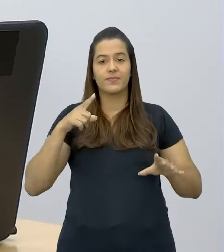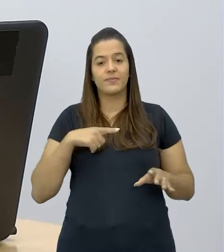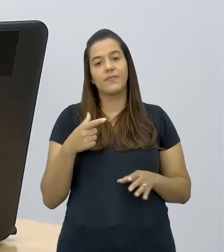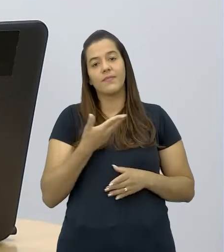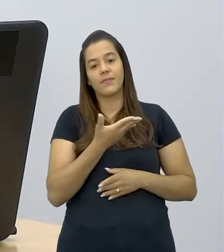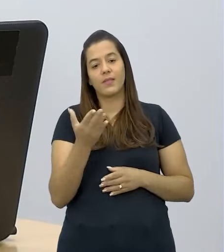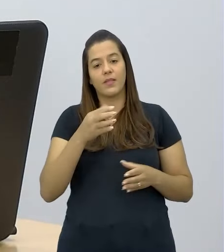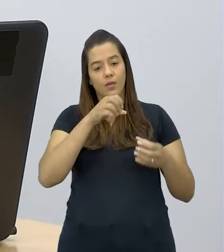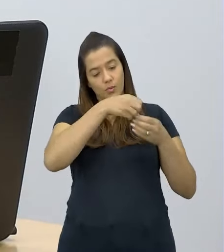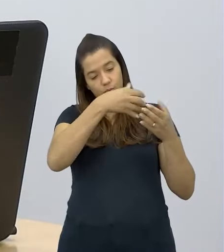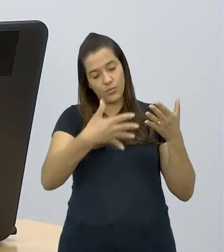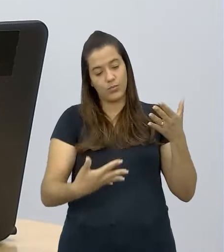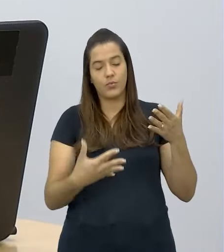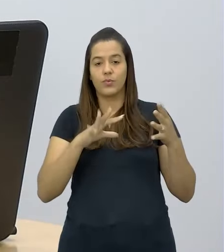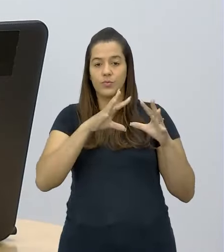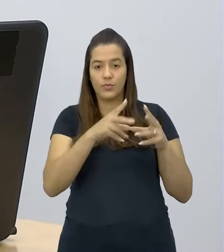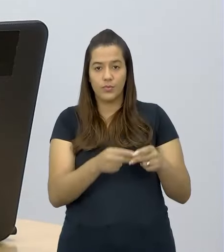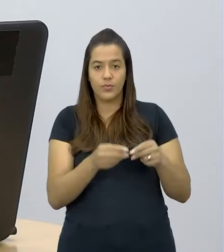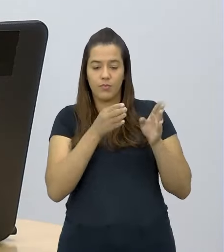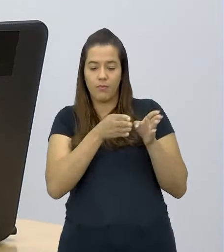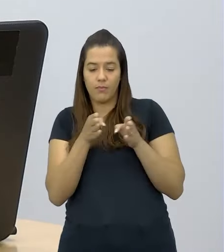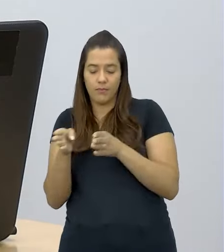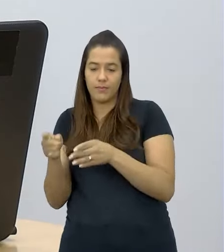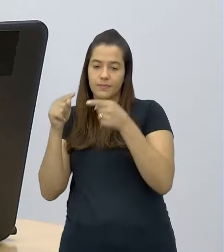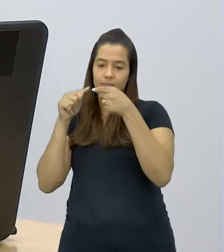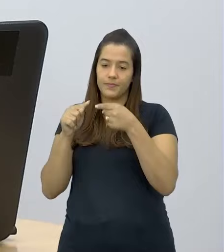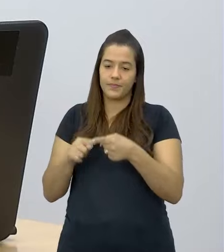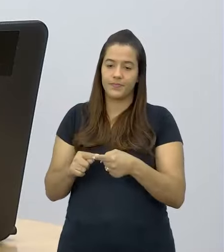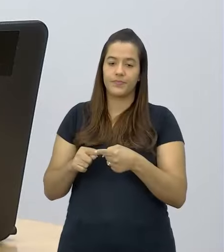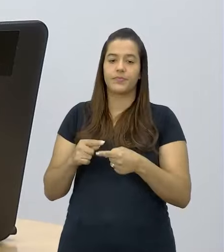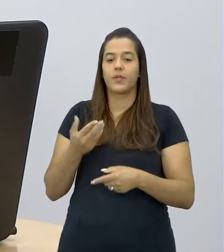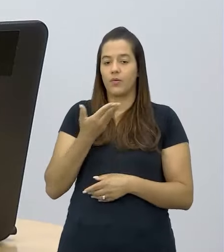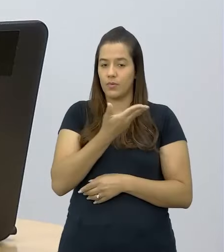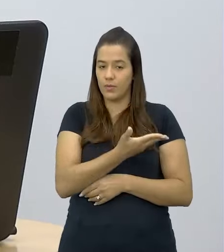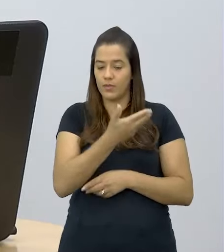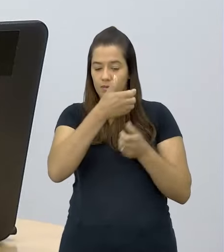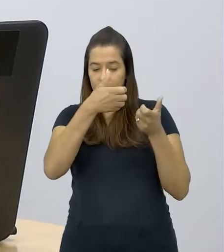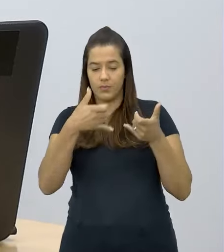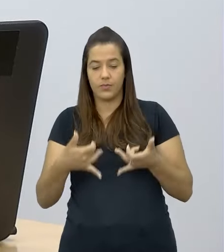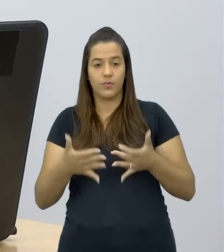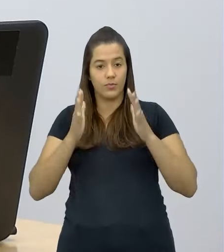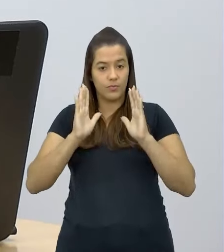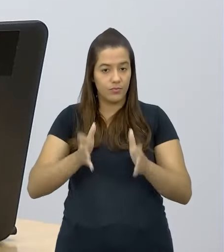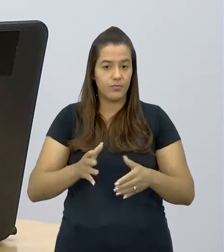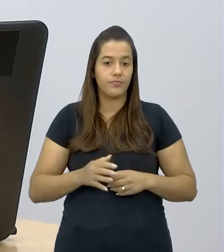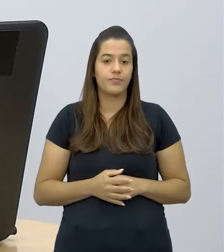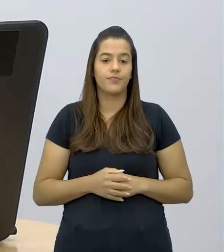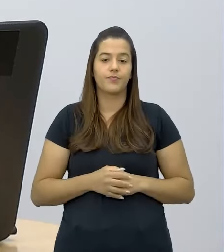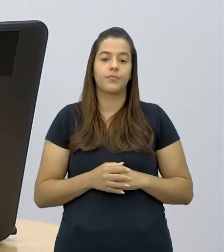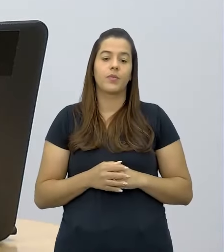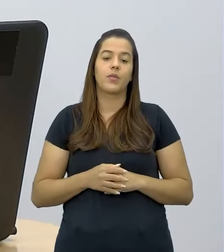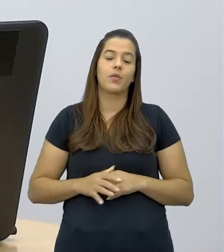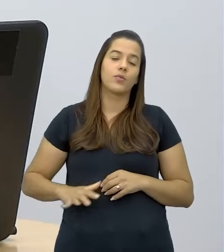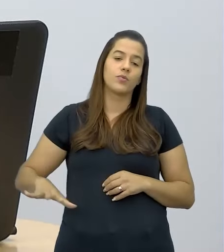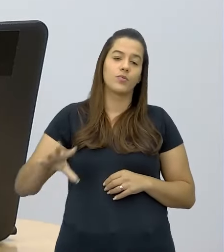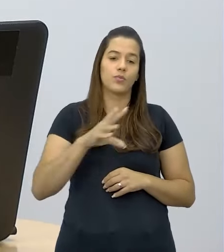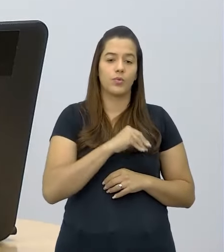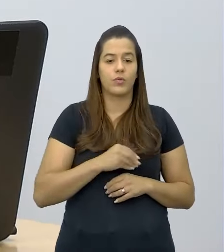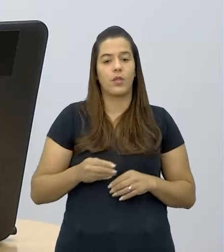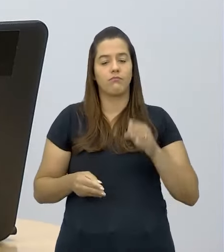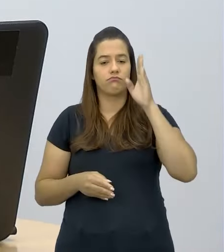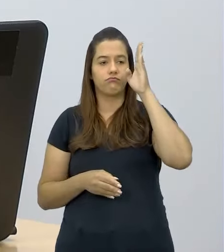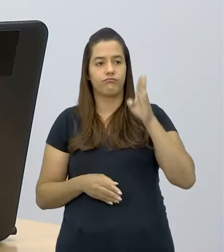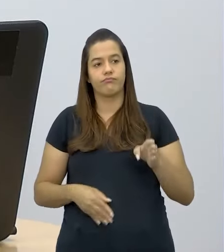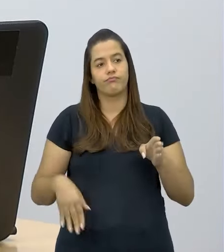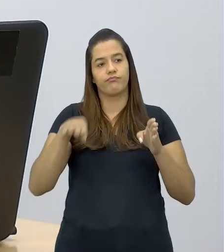com essas unidades curriculares, né? Então pensando no que o Bruno acabou de falar, né, então elas se integram horizontalmente, a